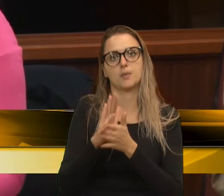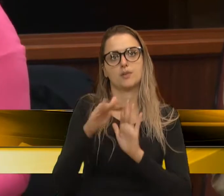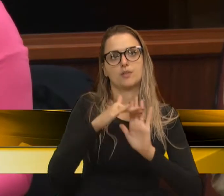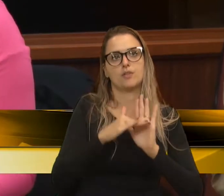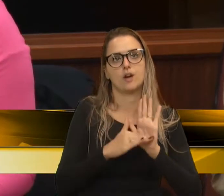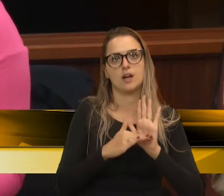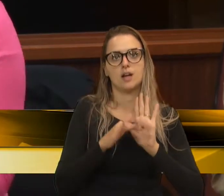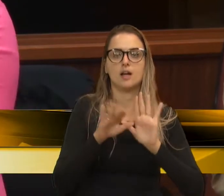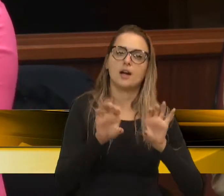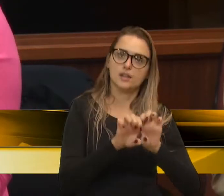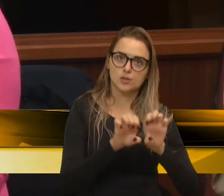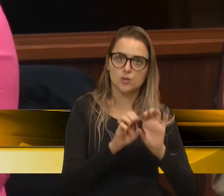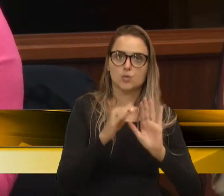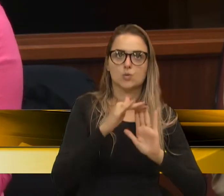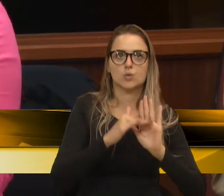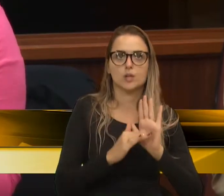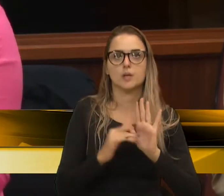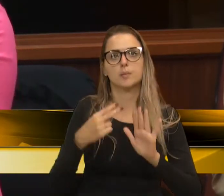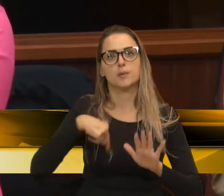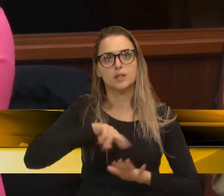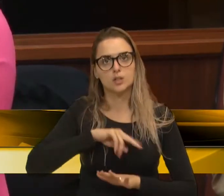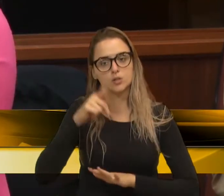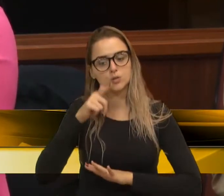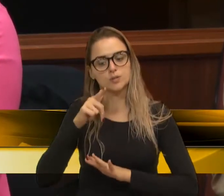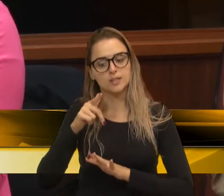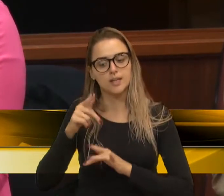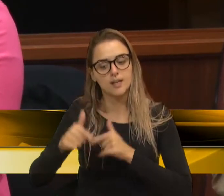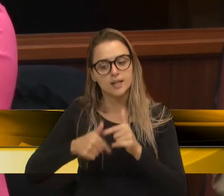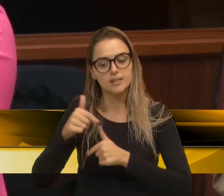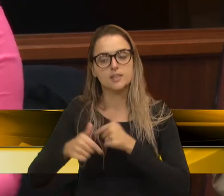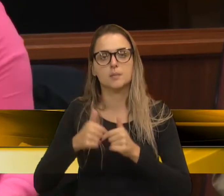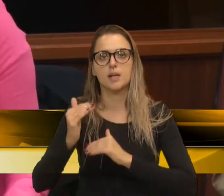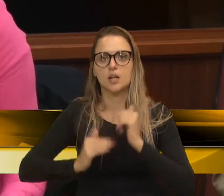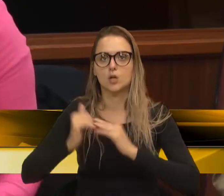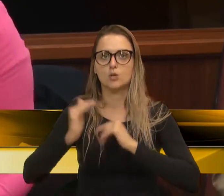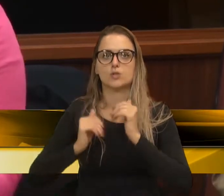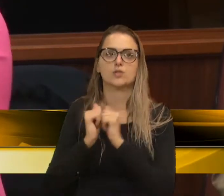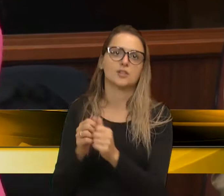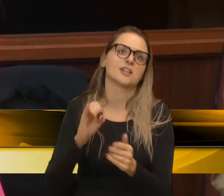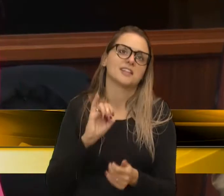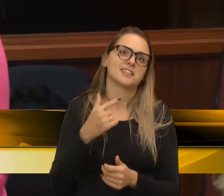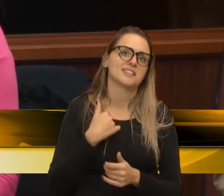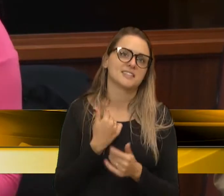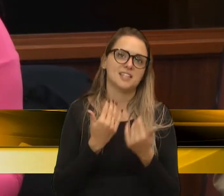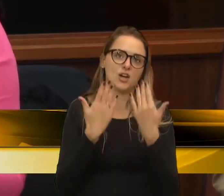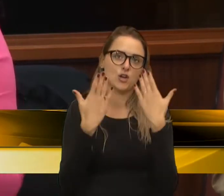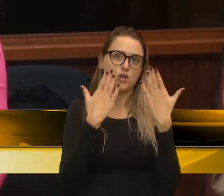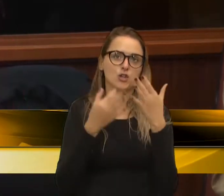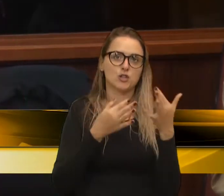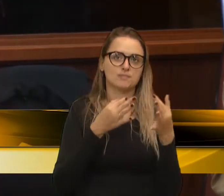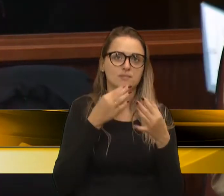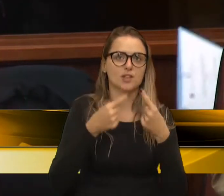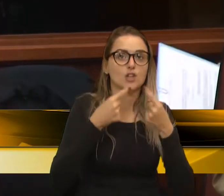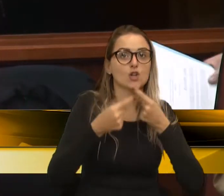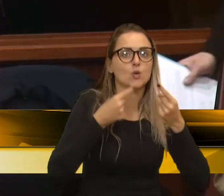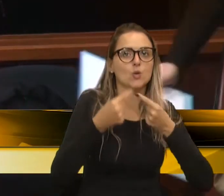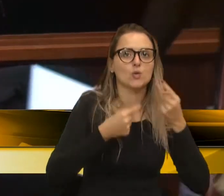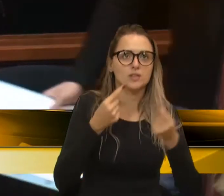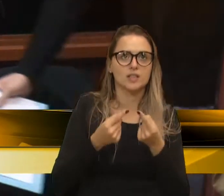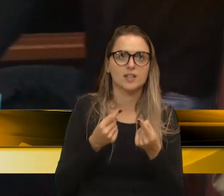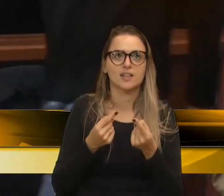nesse sentido, para que a gente realmente consiga trabalhar e construir. Aqui, se eu entrar em cada dúvida, em cada problema, a gente vai começar uma